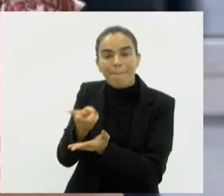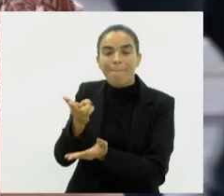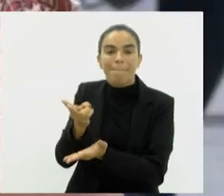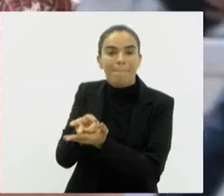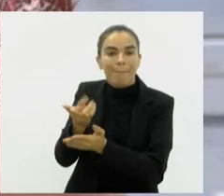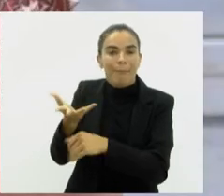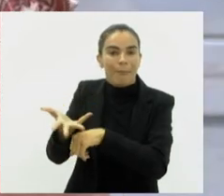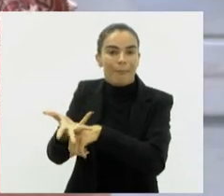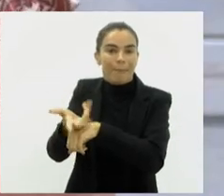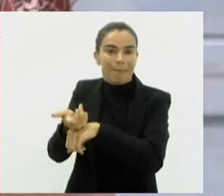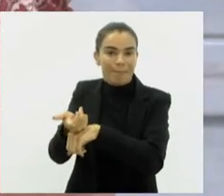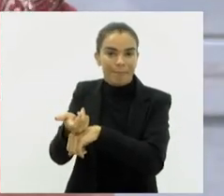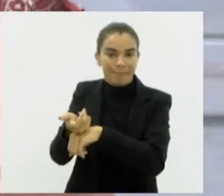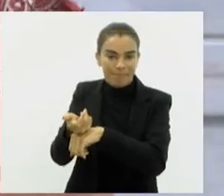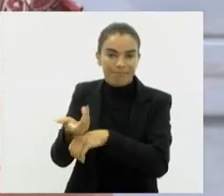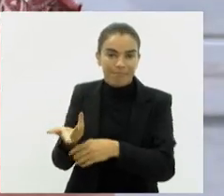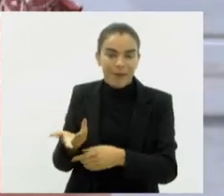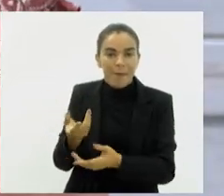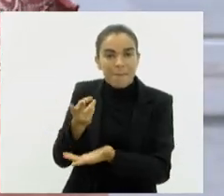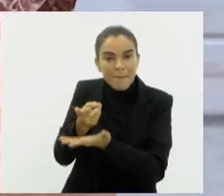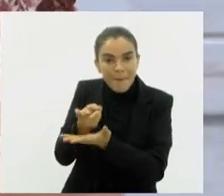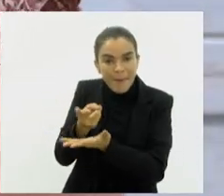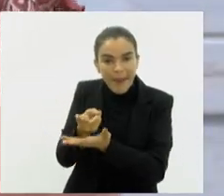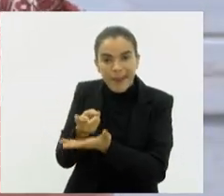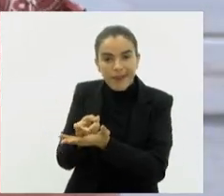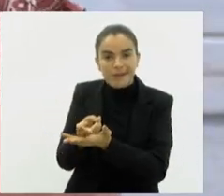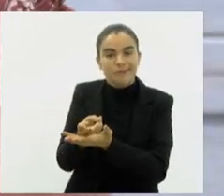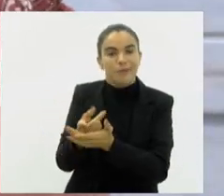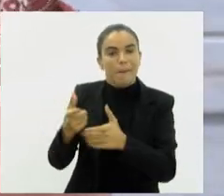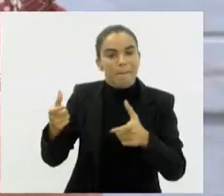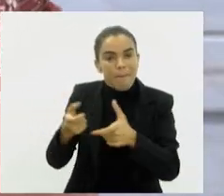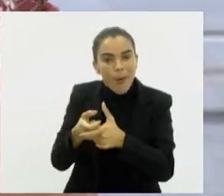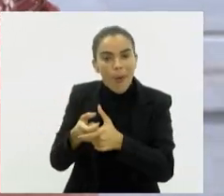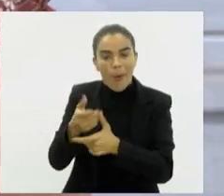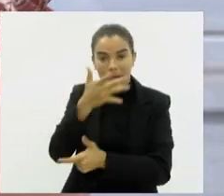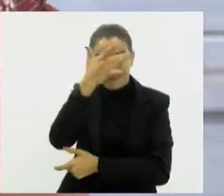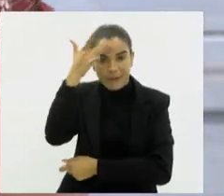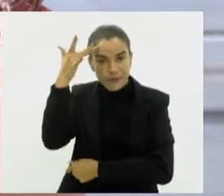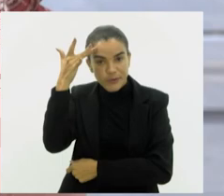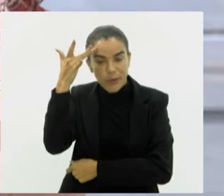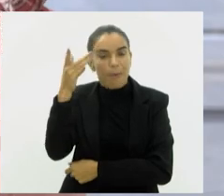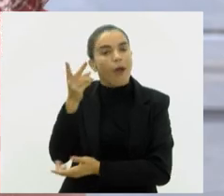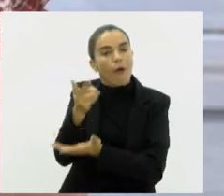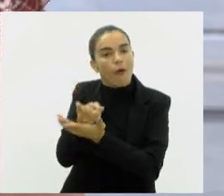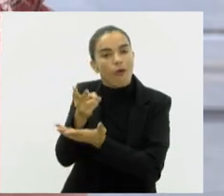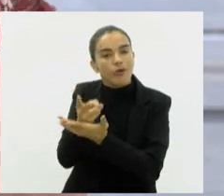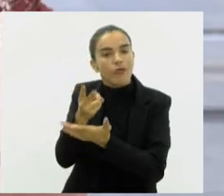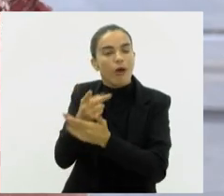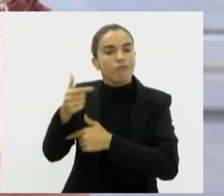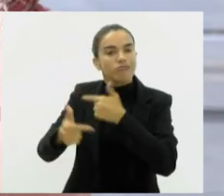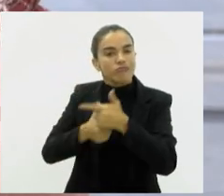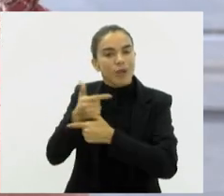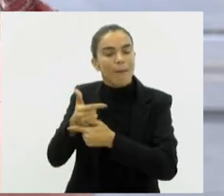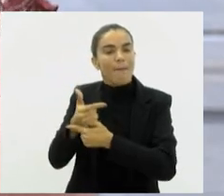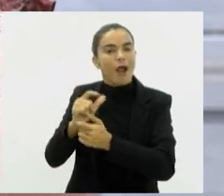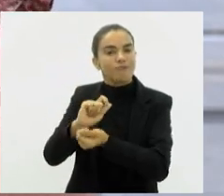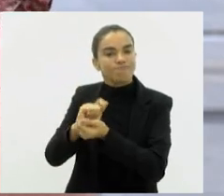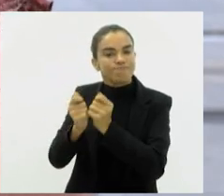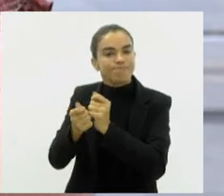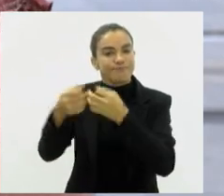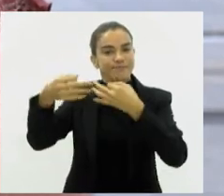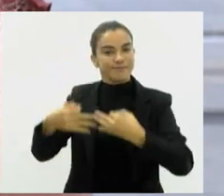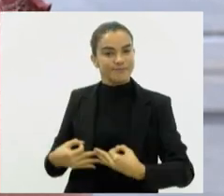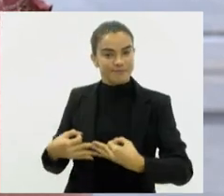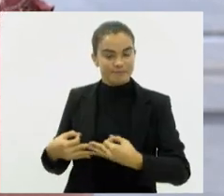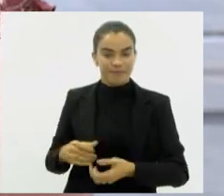do atendimento. Então, a gente prefere ter menos pacientes e conseguir fazer o nosso trabalho de forma adequada.